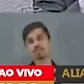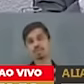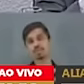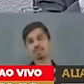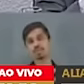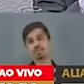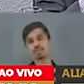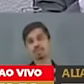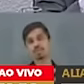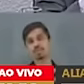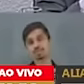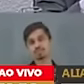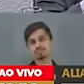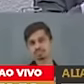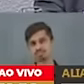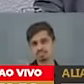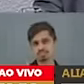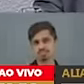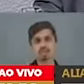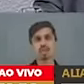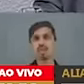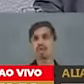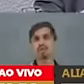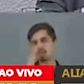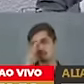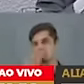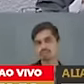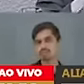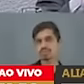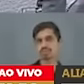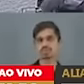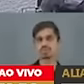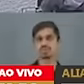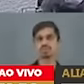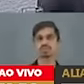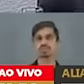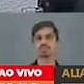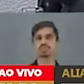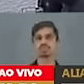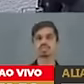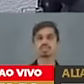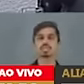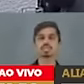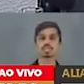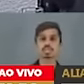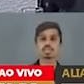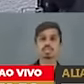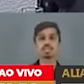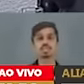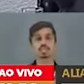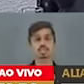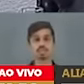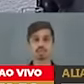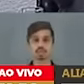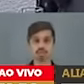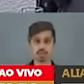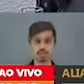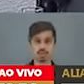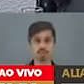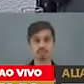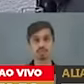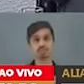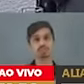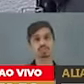que está acontecendo tá aí a foto para você que tá nos assistindo Renan calos está ali ao lado dele precisa de mais alguma